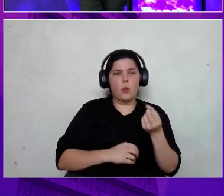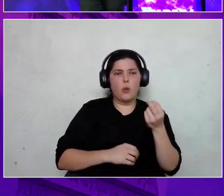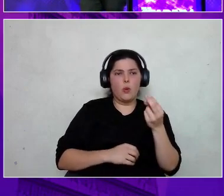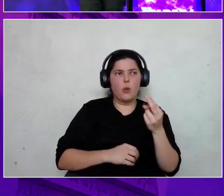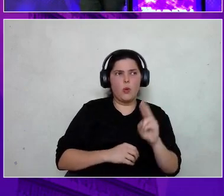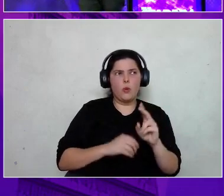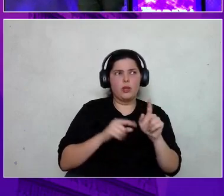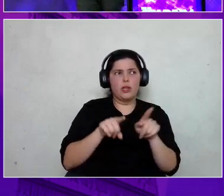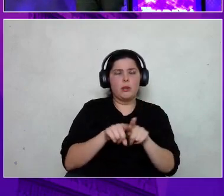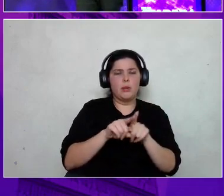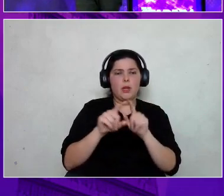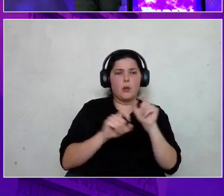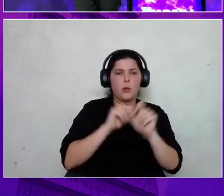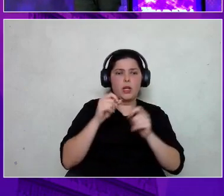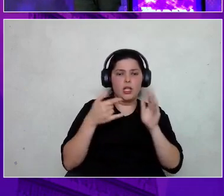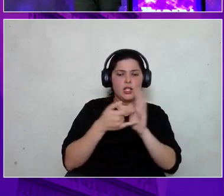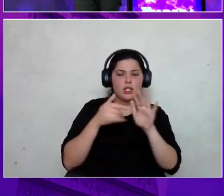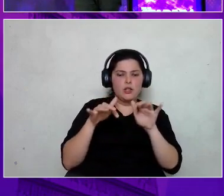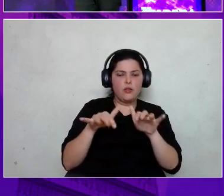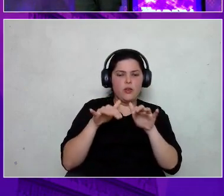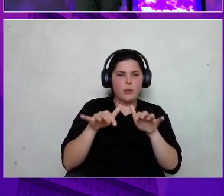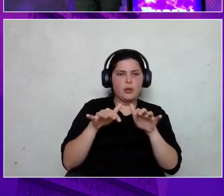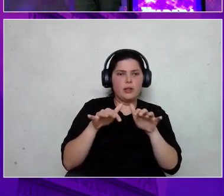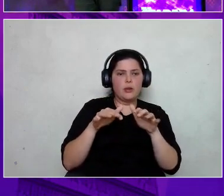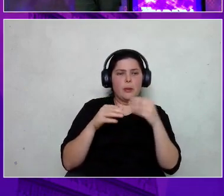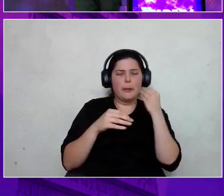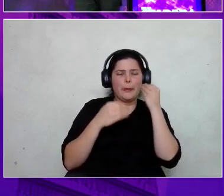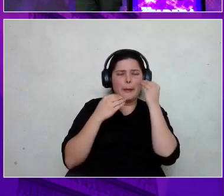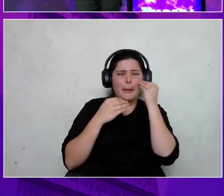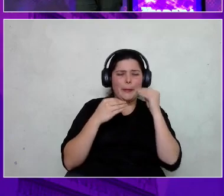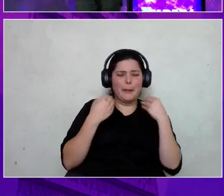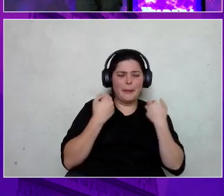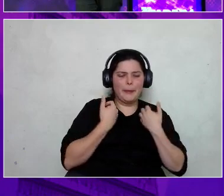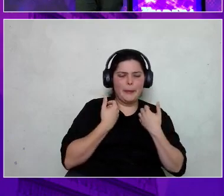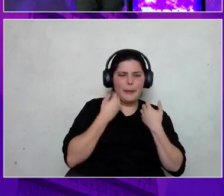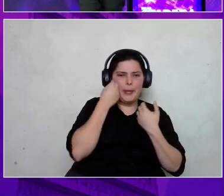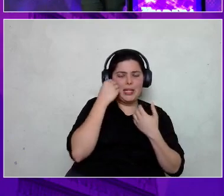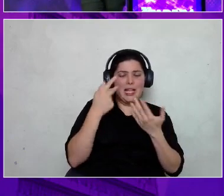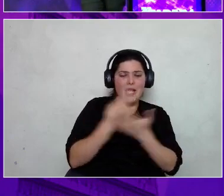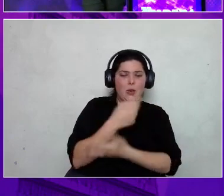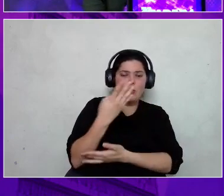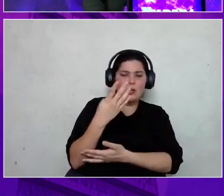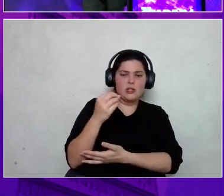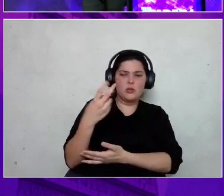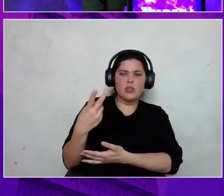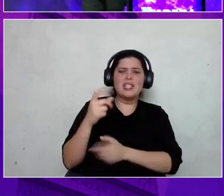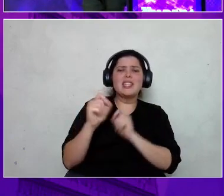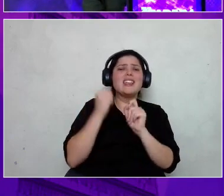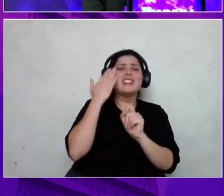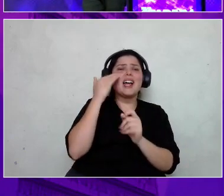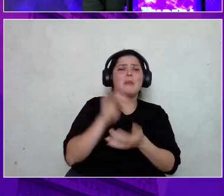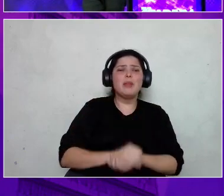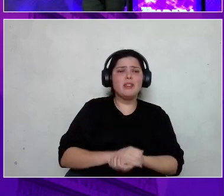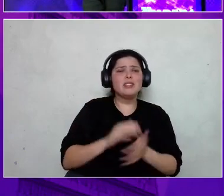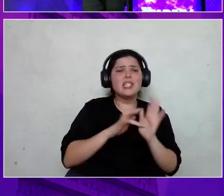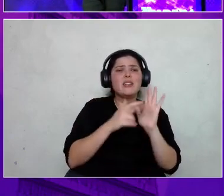do desenvolvedor, que ele está com aquela preguiça, né? Erro 402. Quem aqui sabe o que é o erro 402?